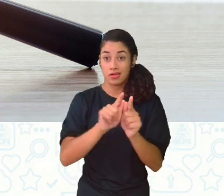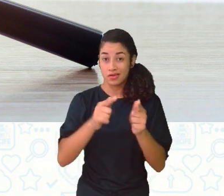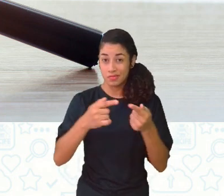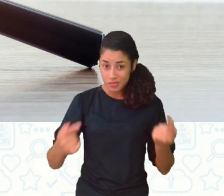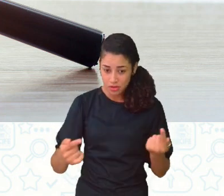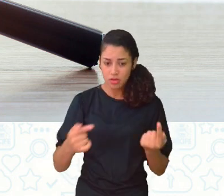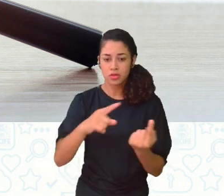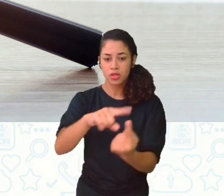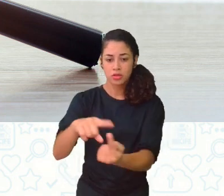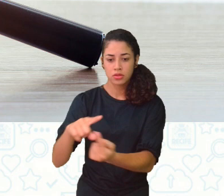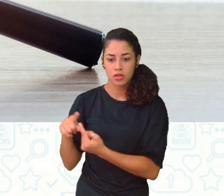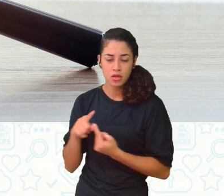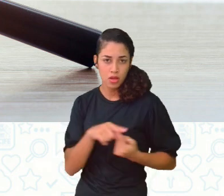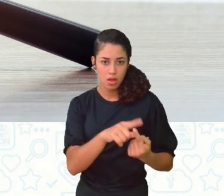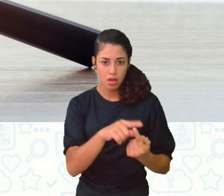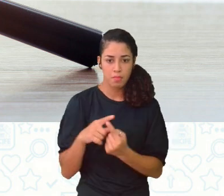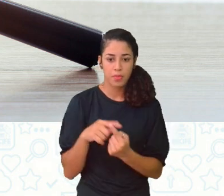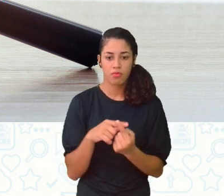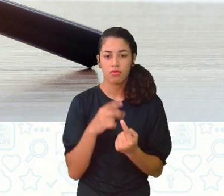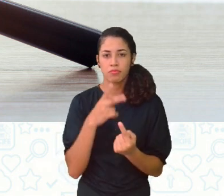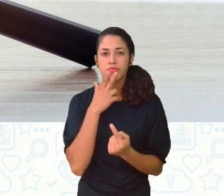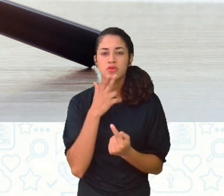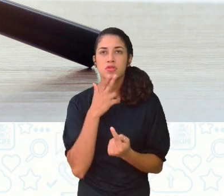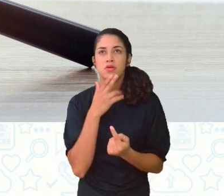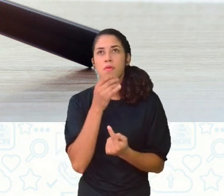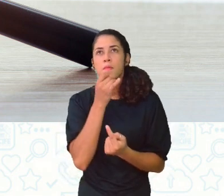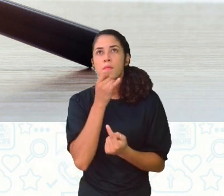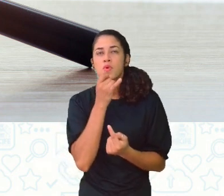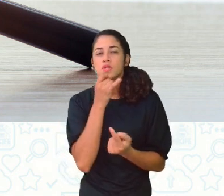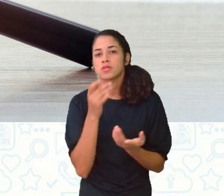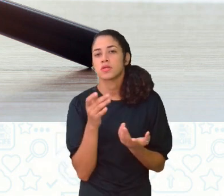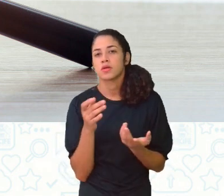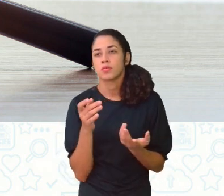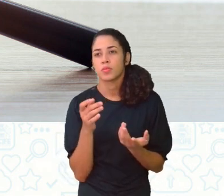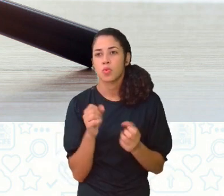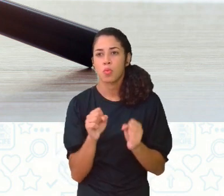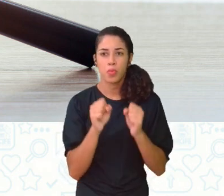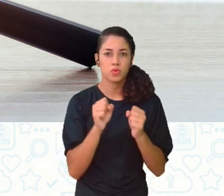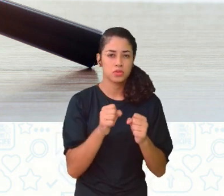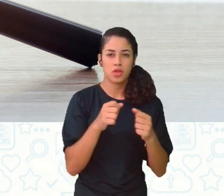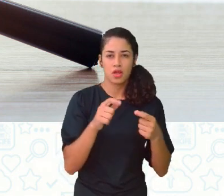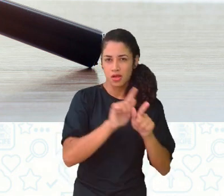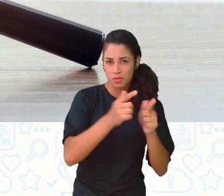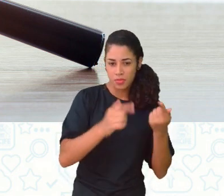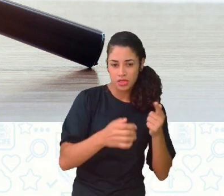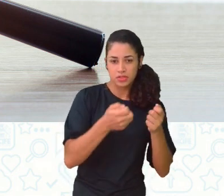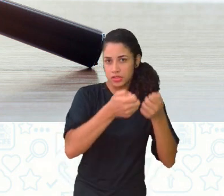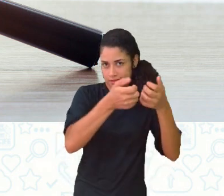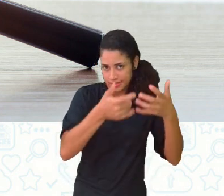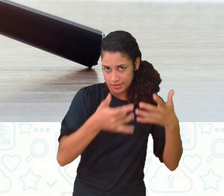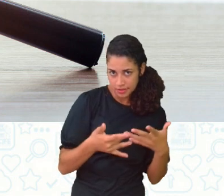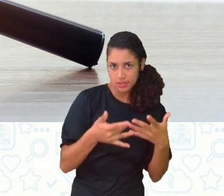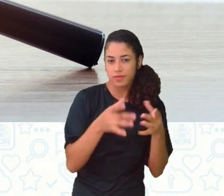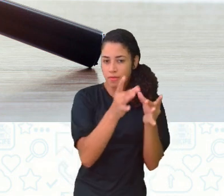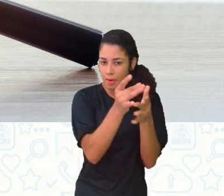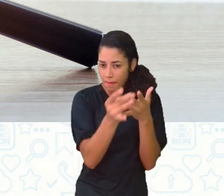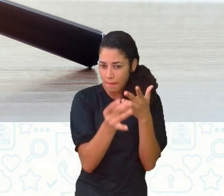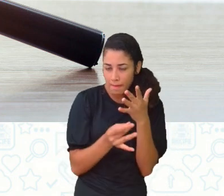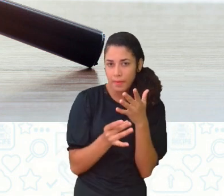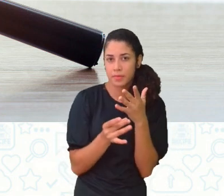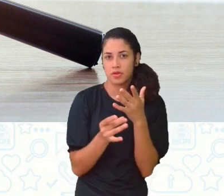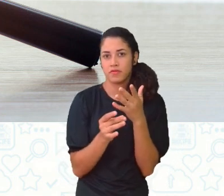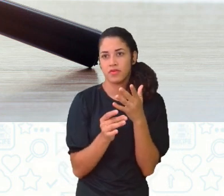interfere no outro, Nem a gramática descritiva, como eu já falei com vocês, interfere